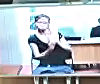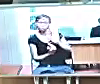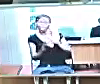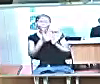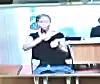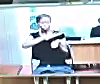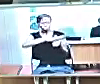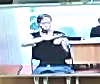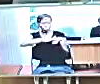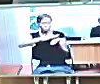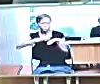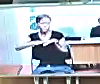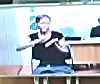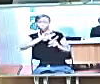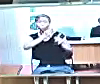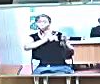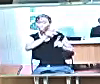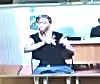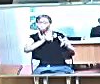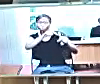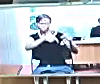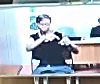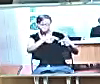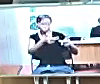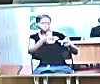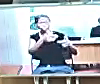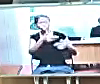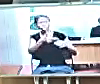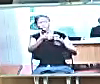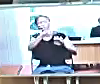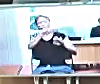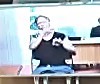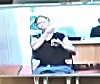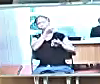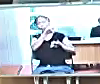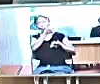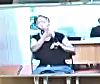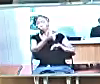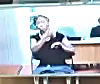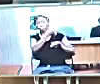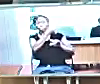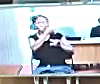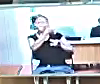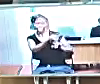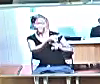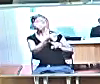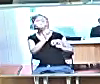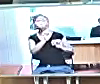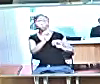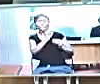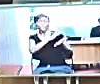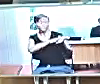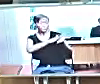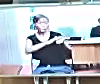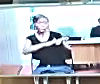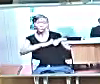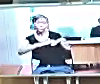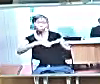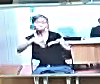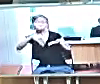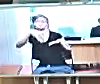despesas brutas pessoal a gente traga aqui o histórico de 2002 a 2007 para mostrar que os gastos com pessoal estão crescendo